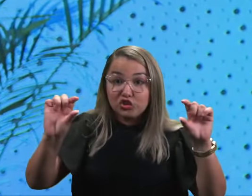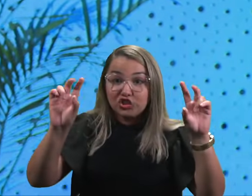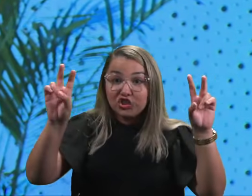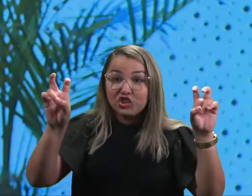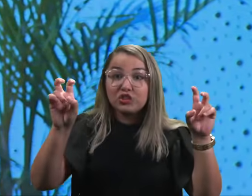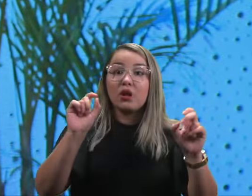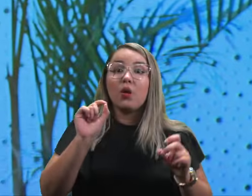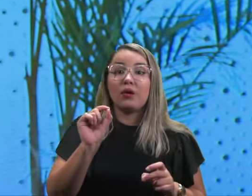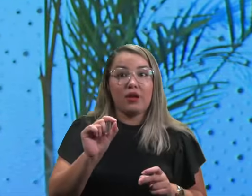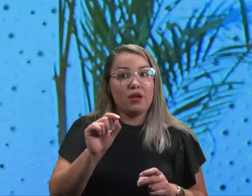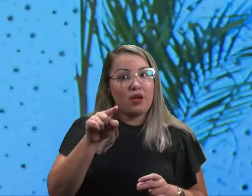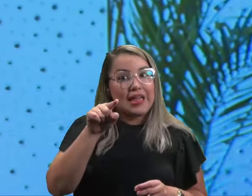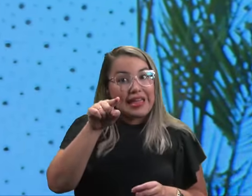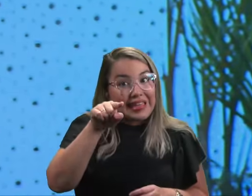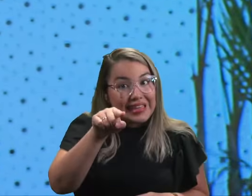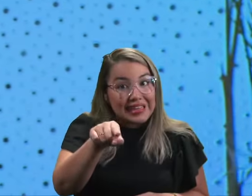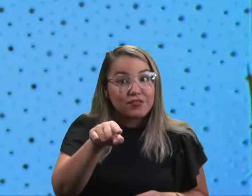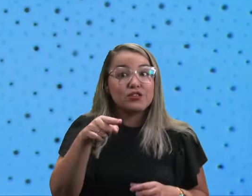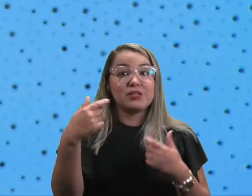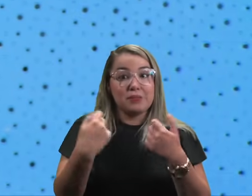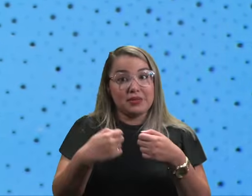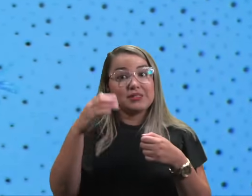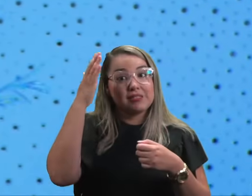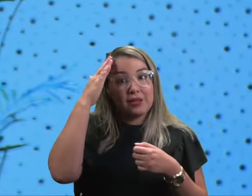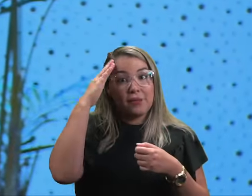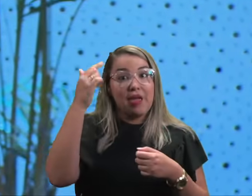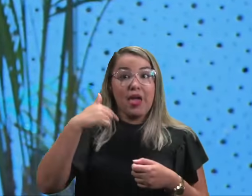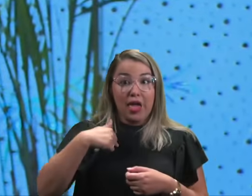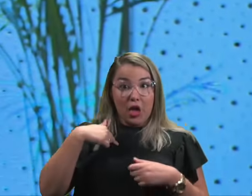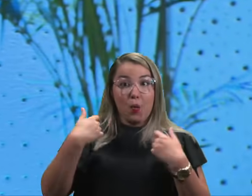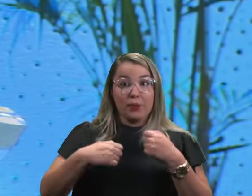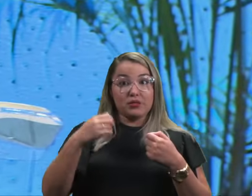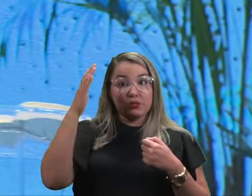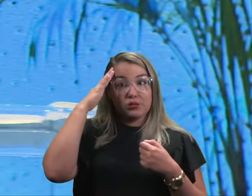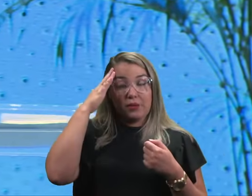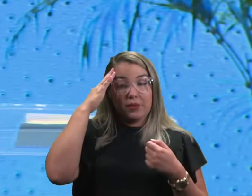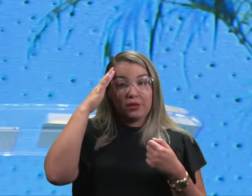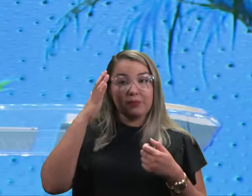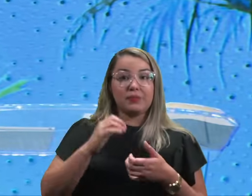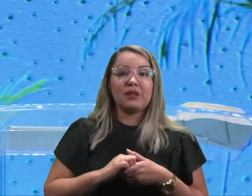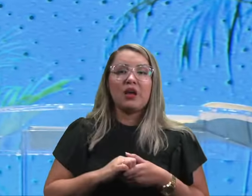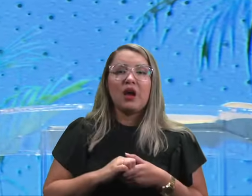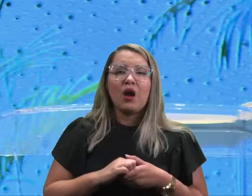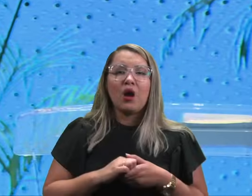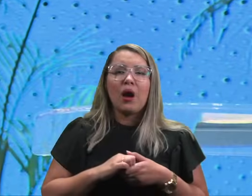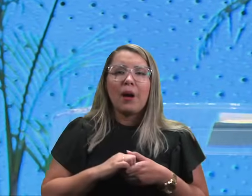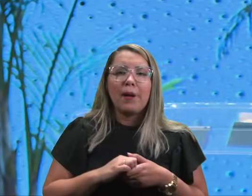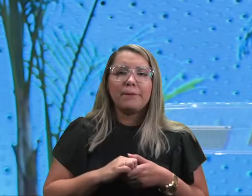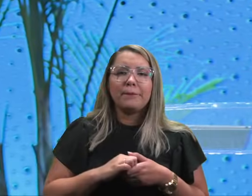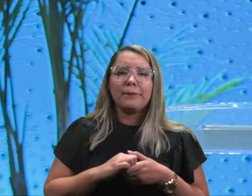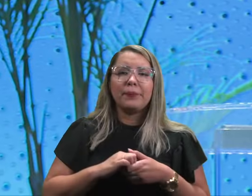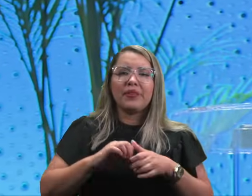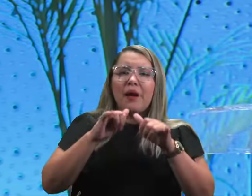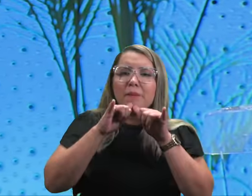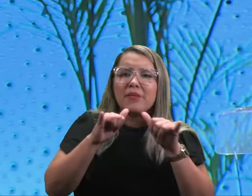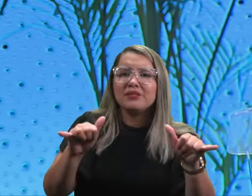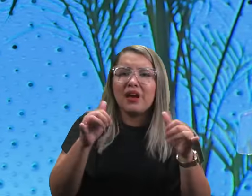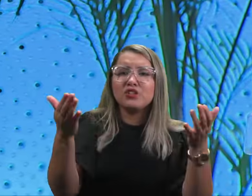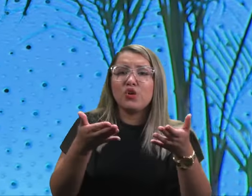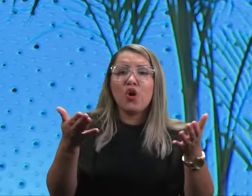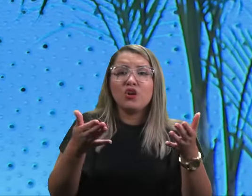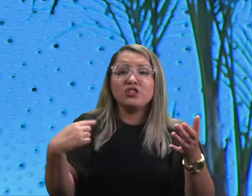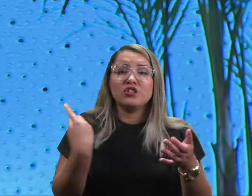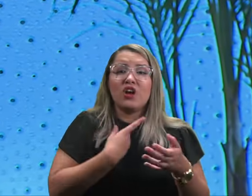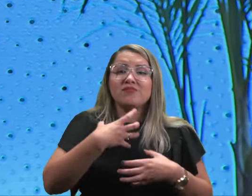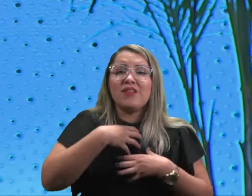é: isso você precisa saber, isso eu preciso saber. E a mensagem de hoje vai ser libertadora para